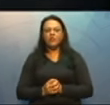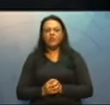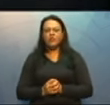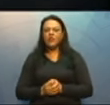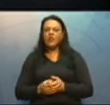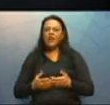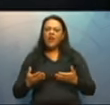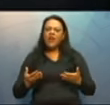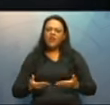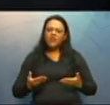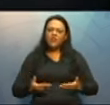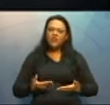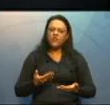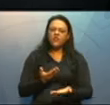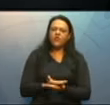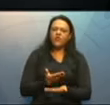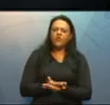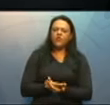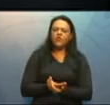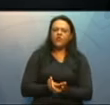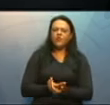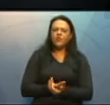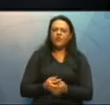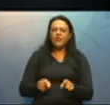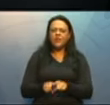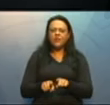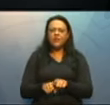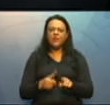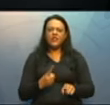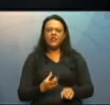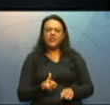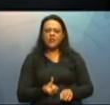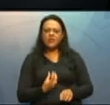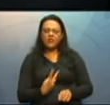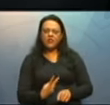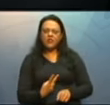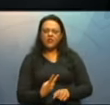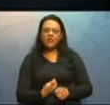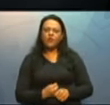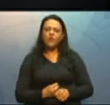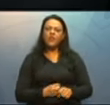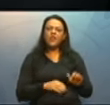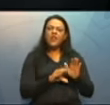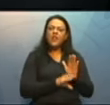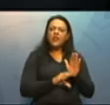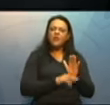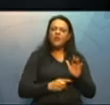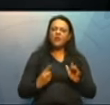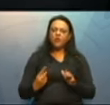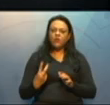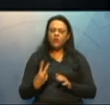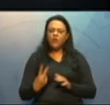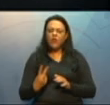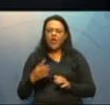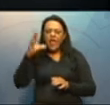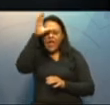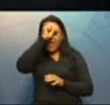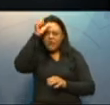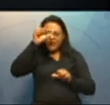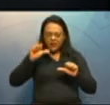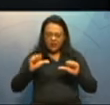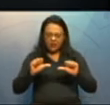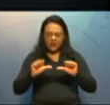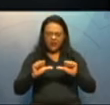Ah, vocês estudaram também na página 162, na unidade 12, sobre